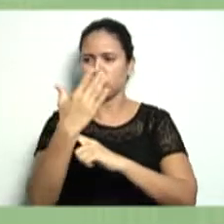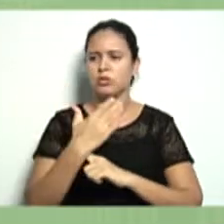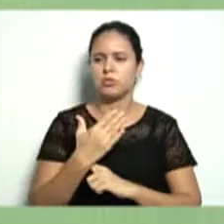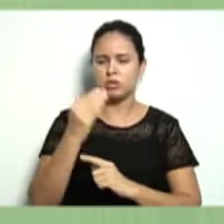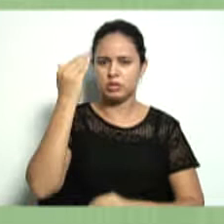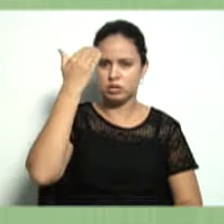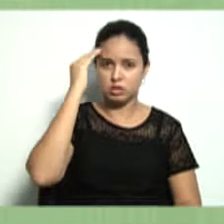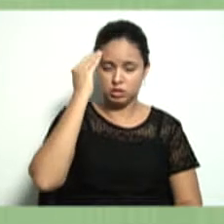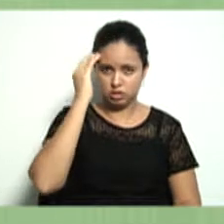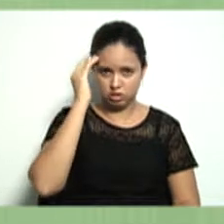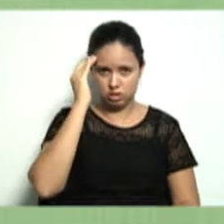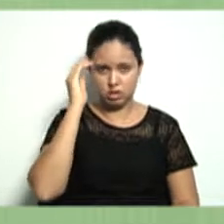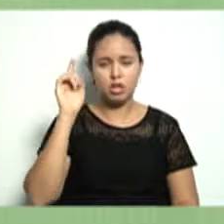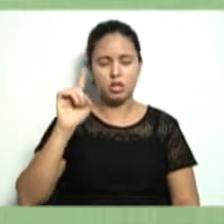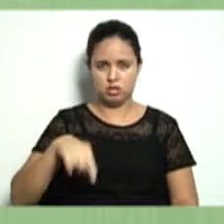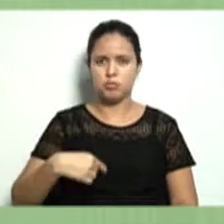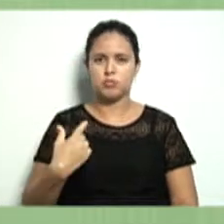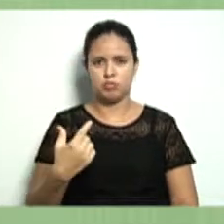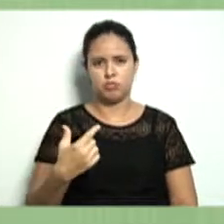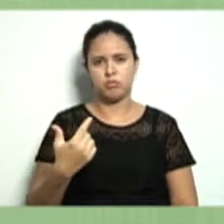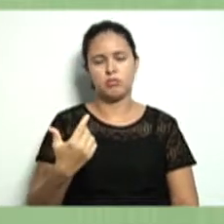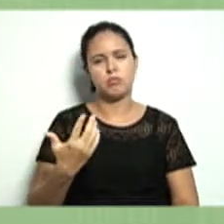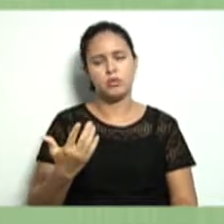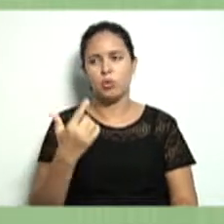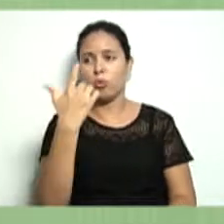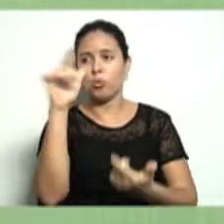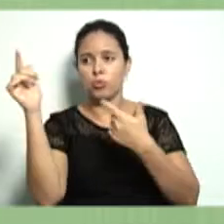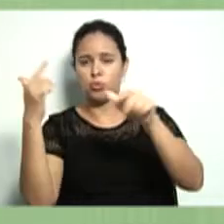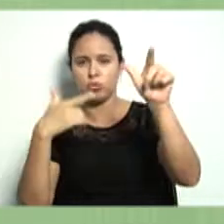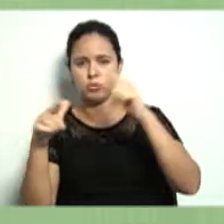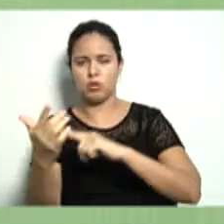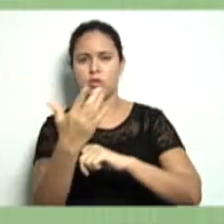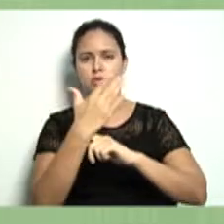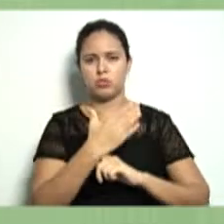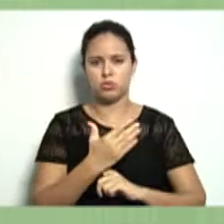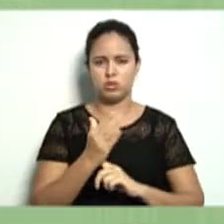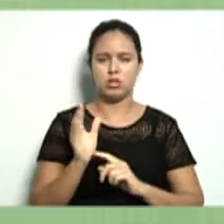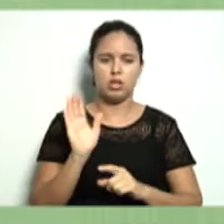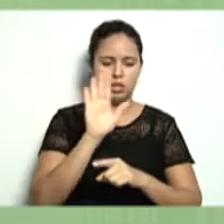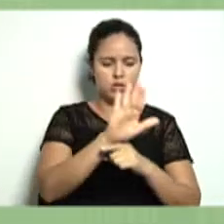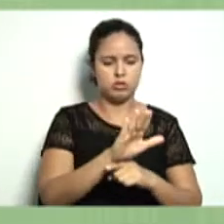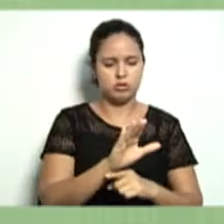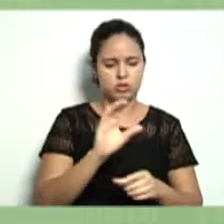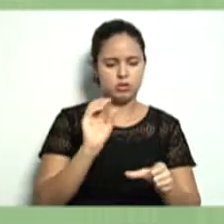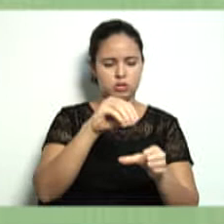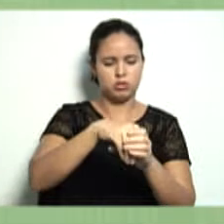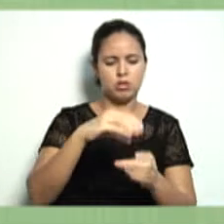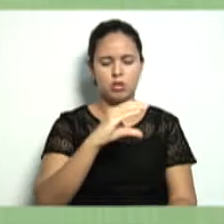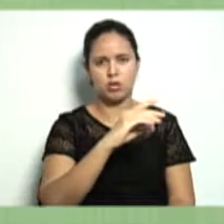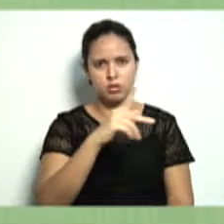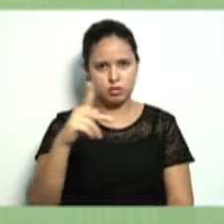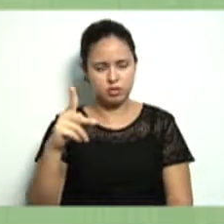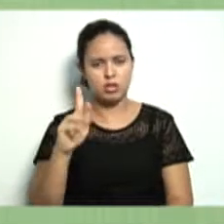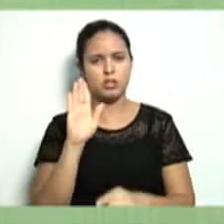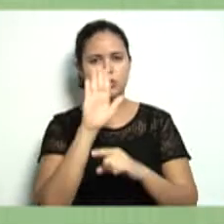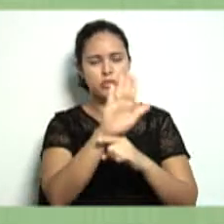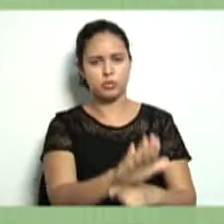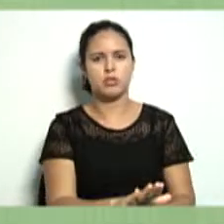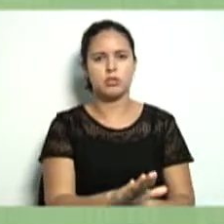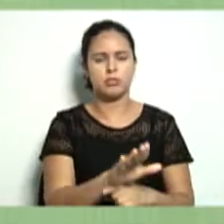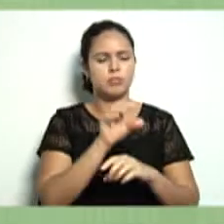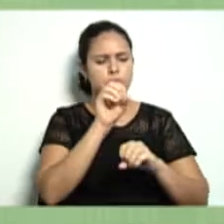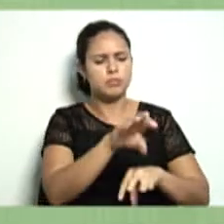entender. Isso é uma assessoria externa. Alguém que vai chegar junto com a sua cooperativa e te